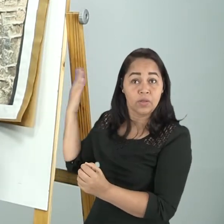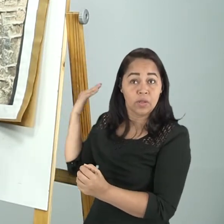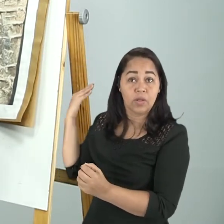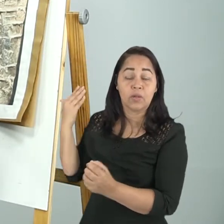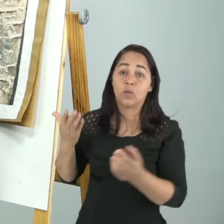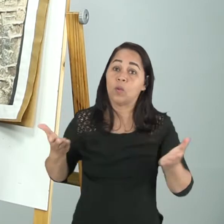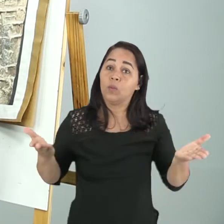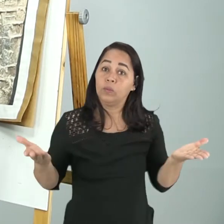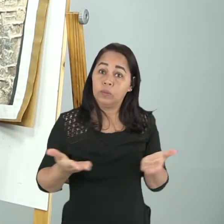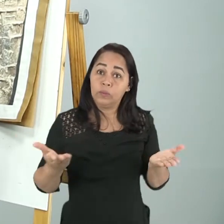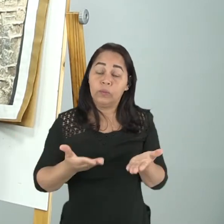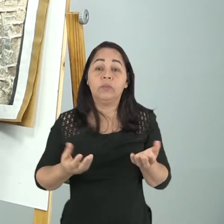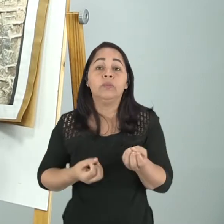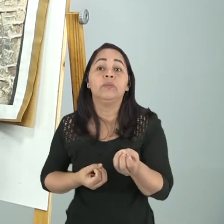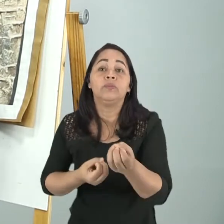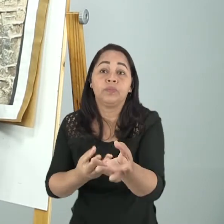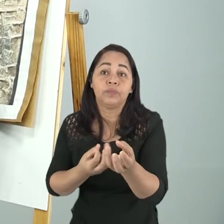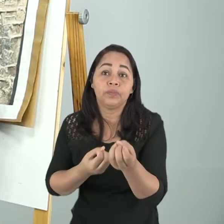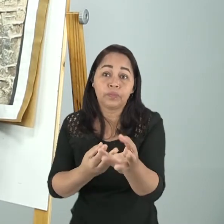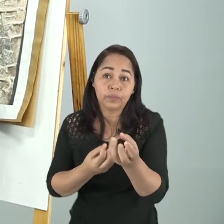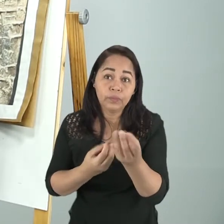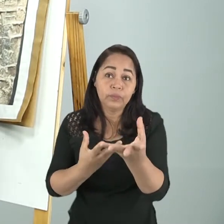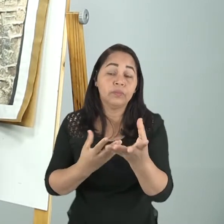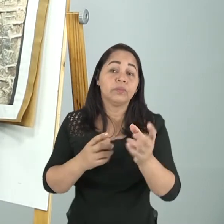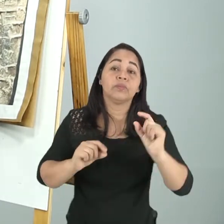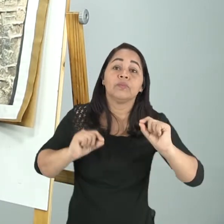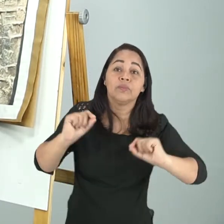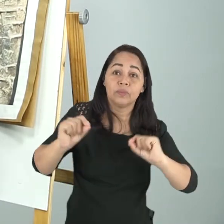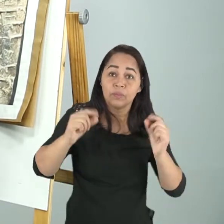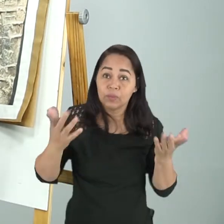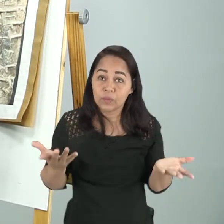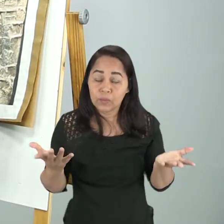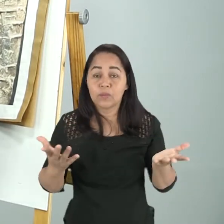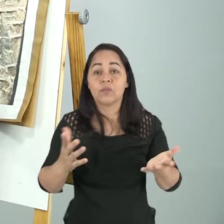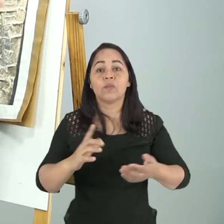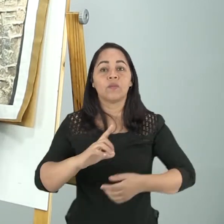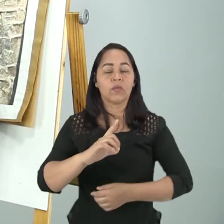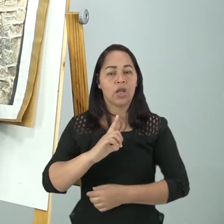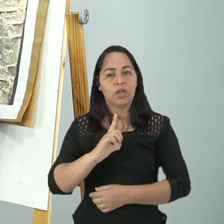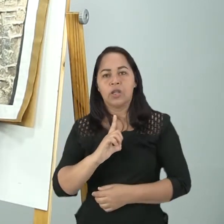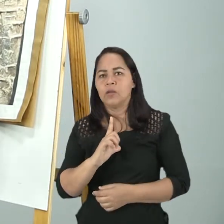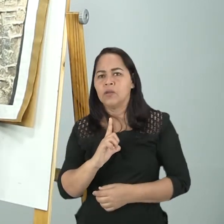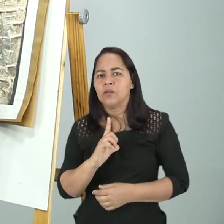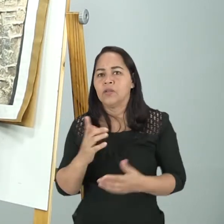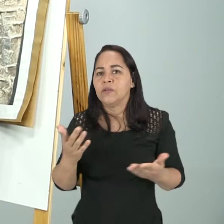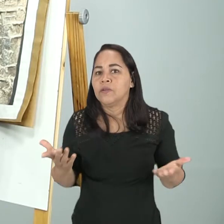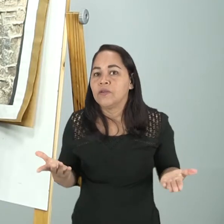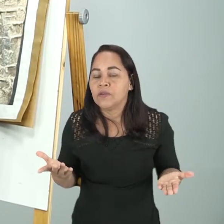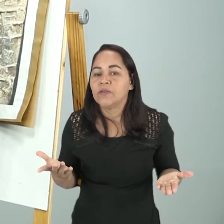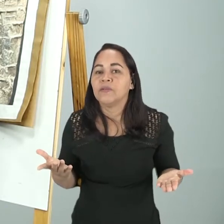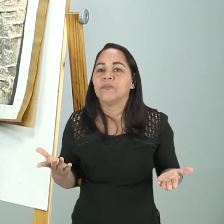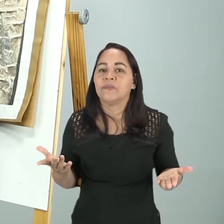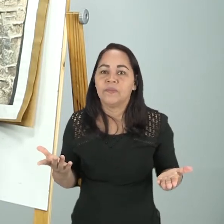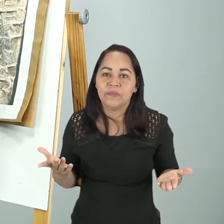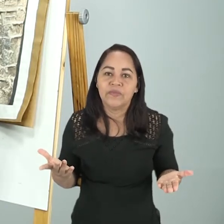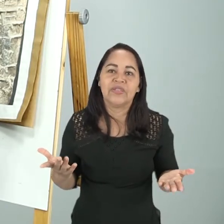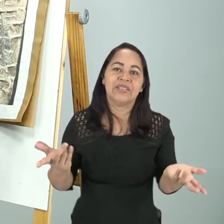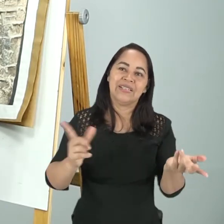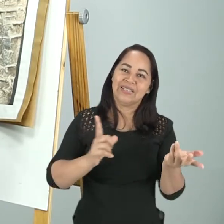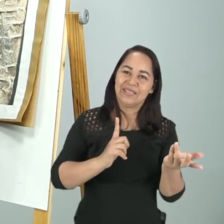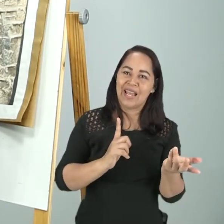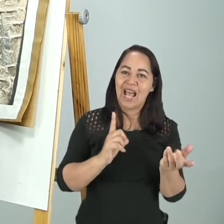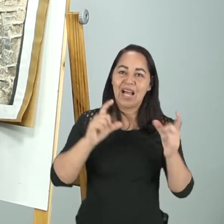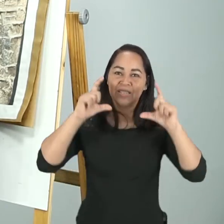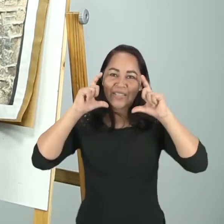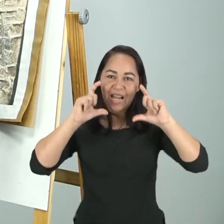nossa informação, pela internet, através de informações nas nossas redes sociais, nós usamos o quê? Nós usamos emojis,